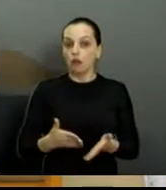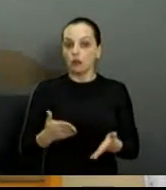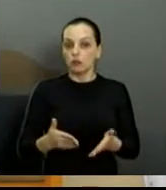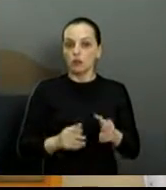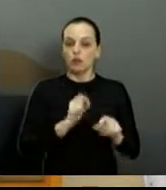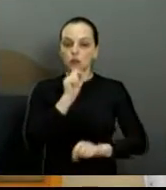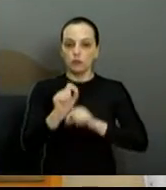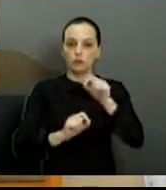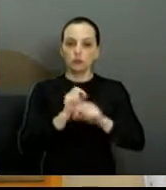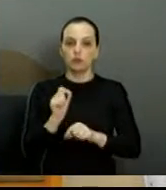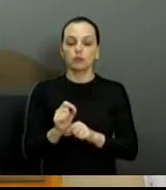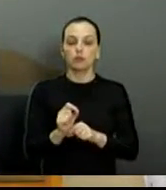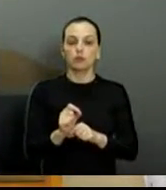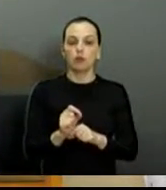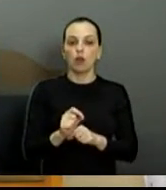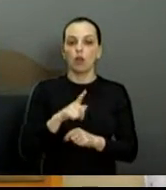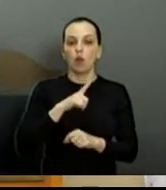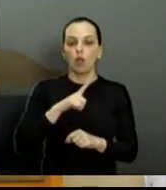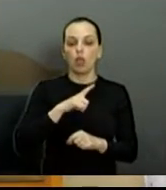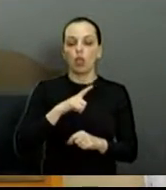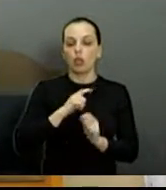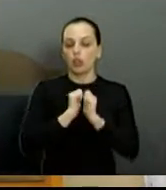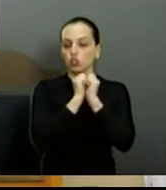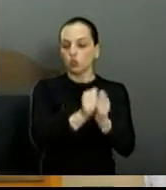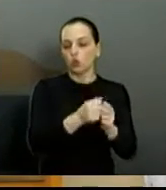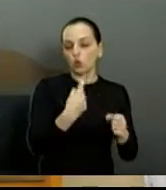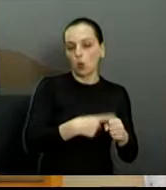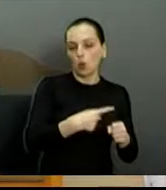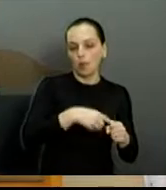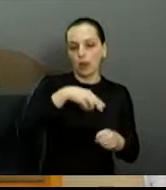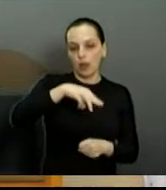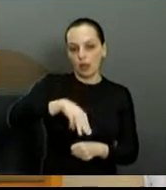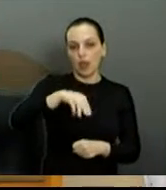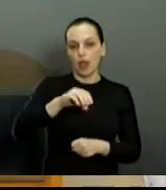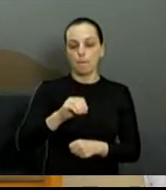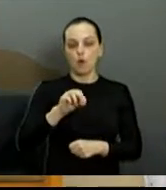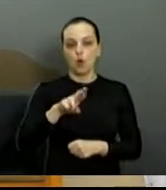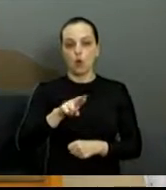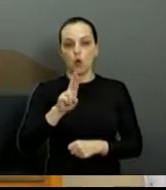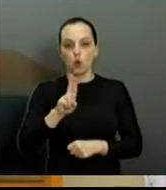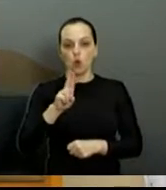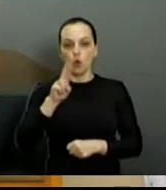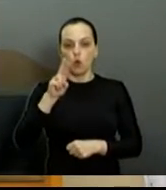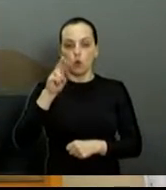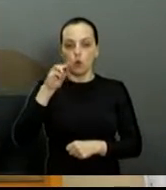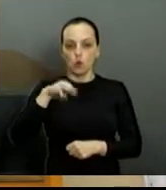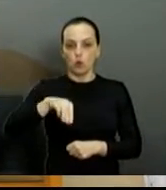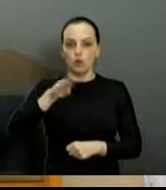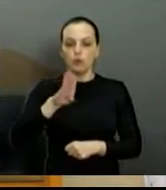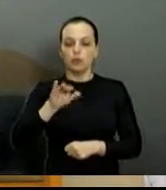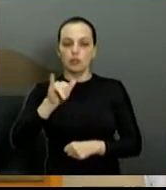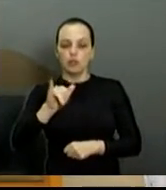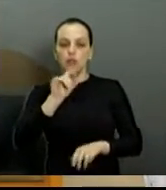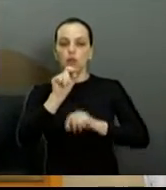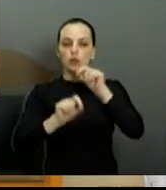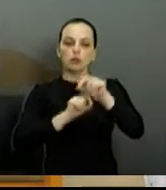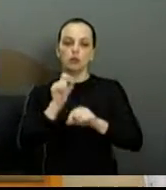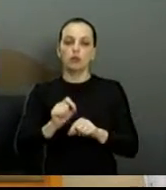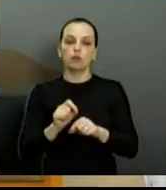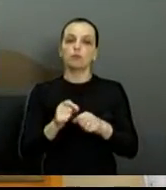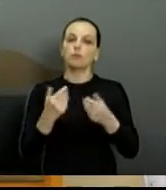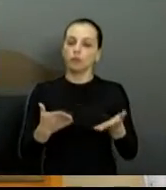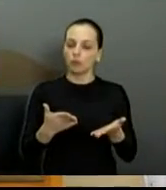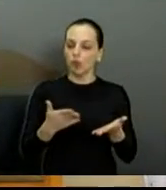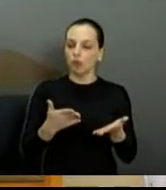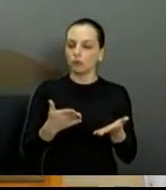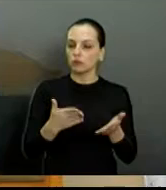junto com o morumbi ele já está meio longe já a população reclama pede pra mim que era do lado certo do senai agora